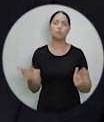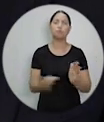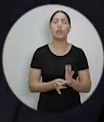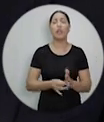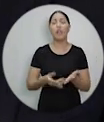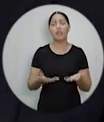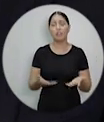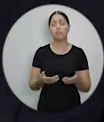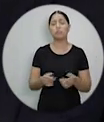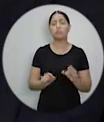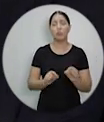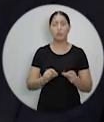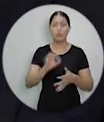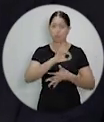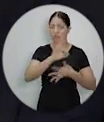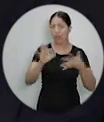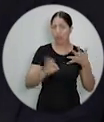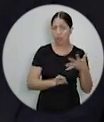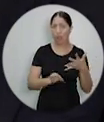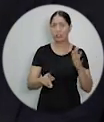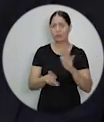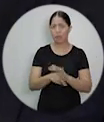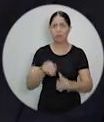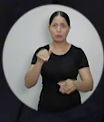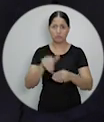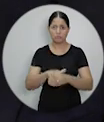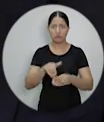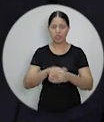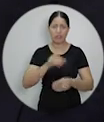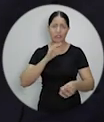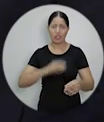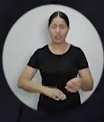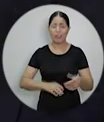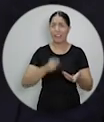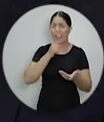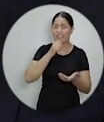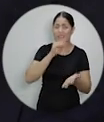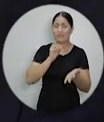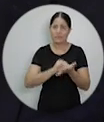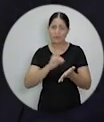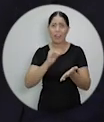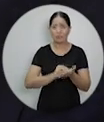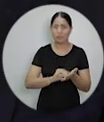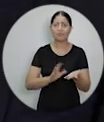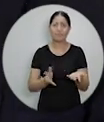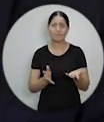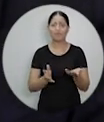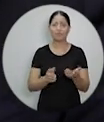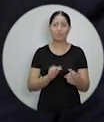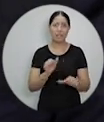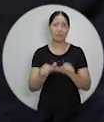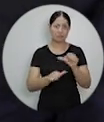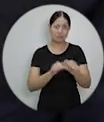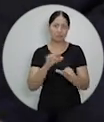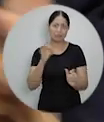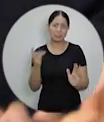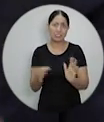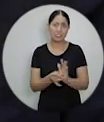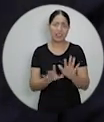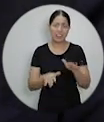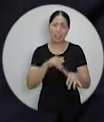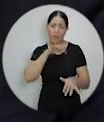que a cota de candidatura já provou ainda não ser eficiente o suficiente para mudar esse quadro